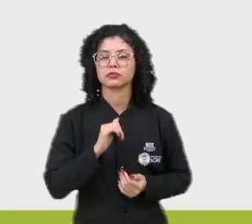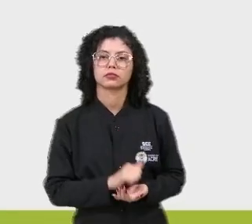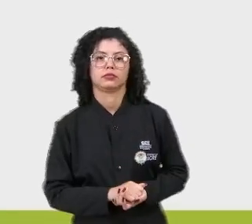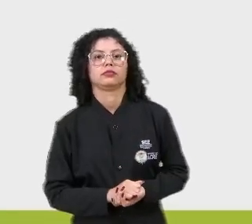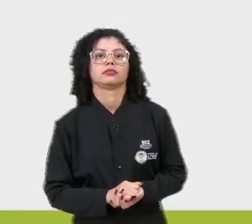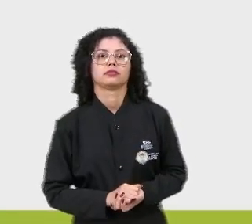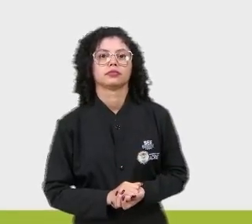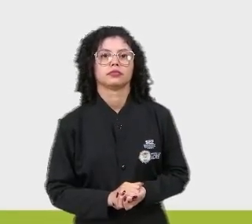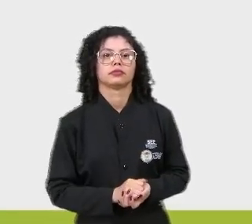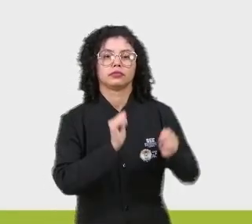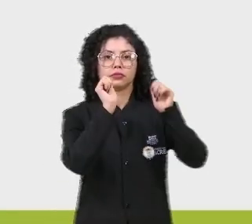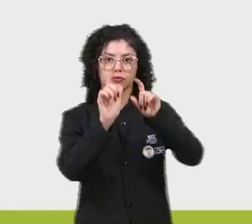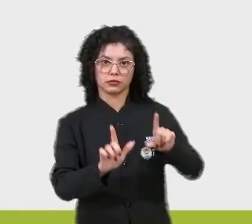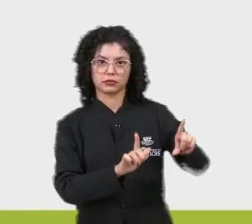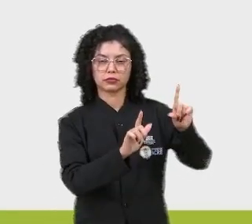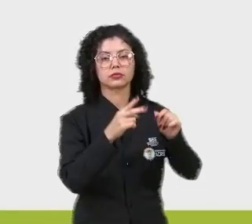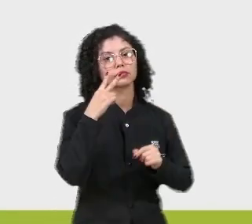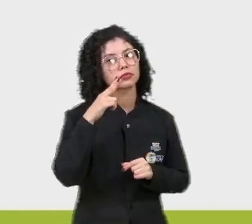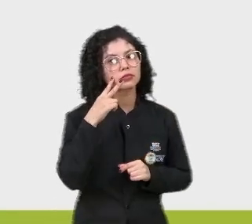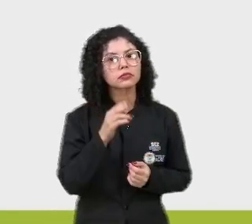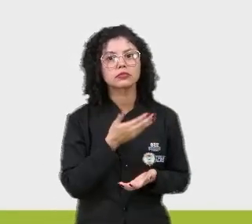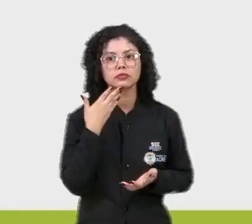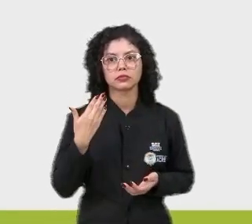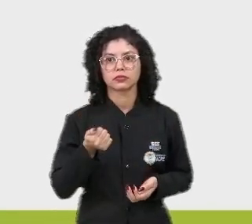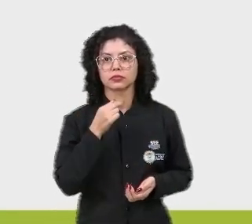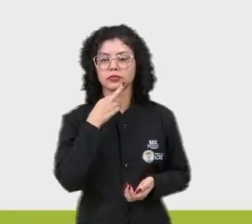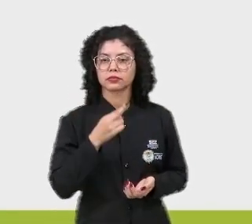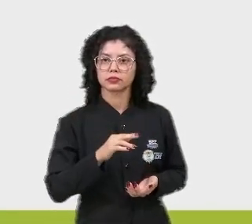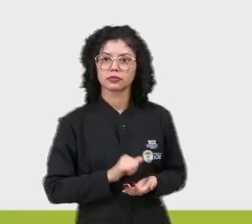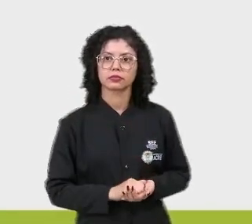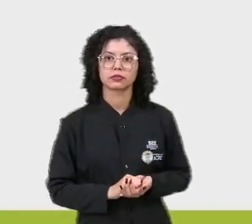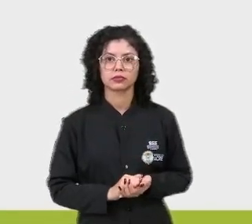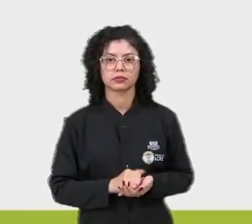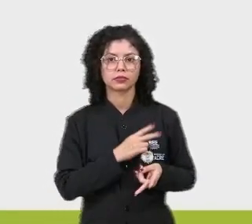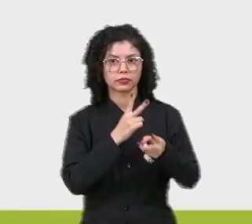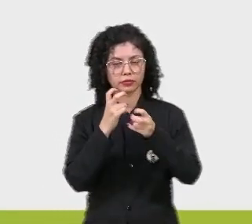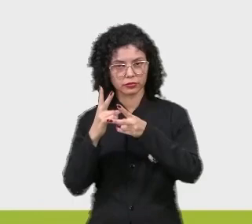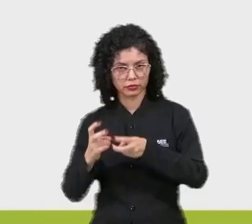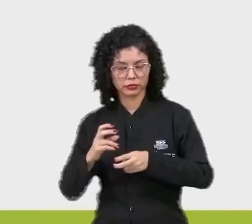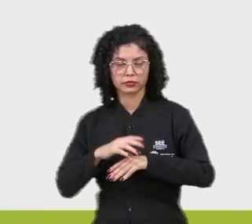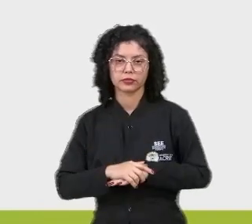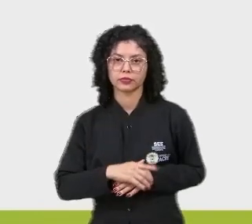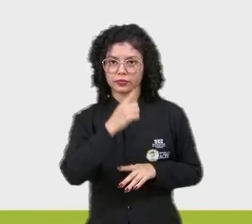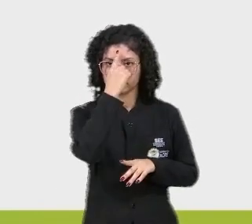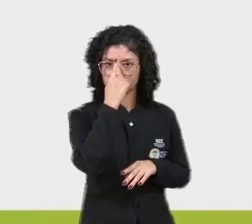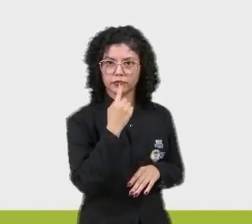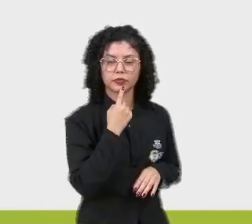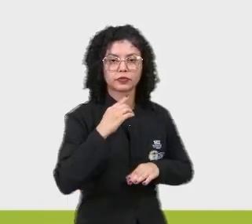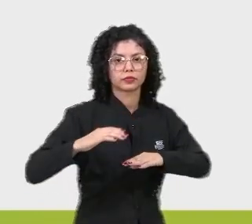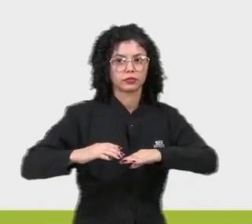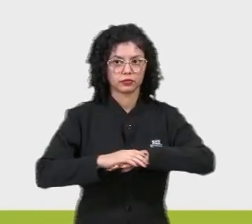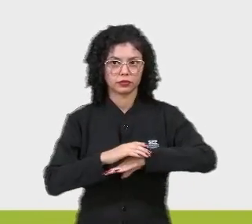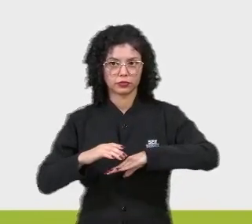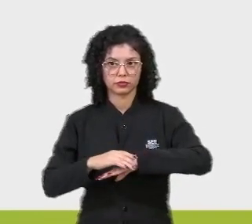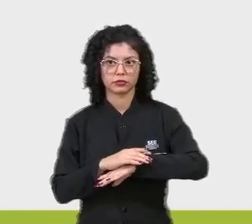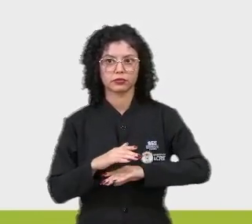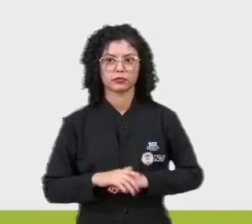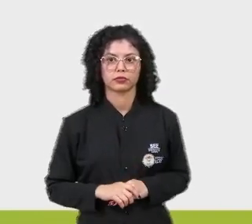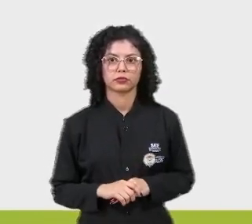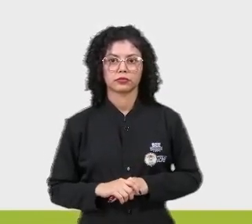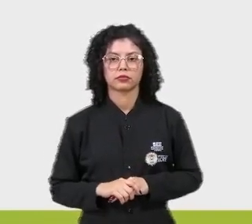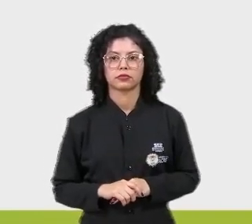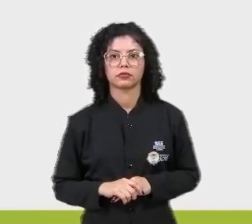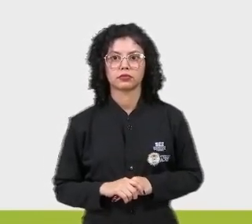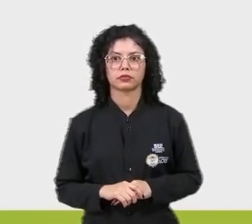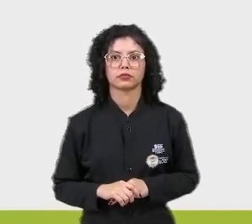talvez na tela para você não está com a melhor resolução Mas você percebe que é uma imagem de um sapato de um calçado